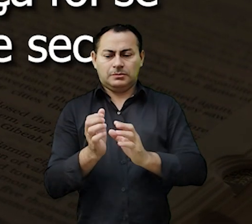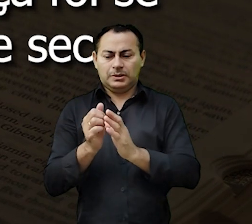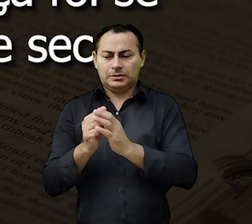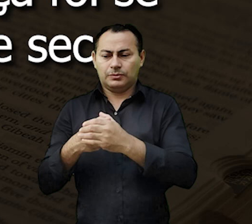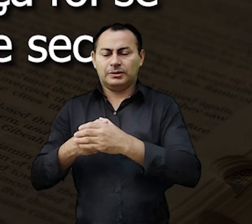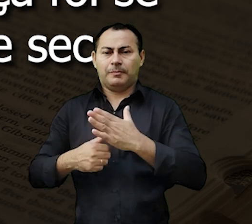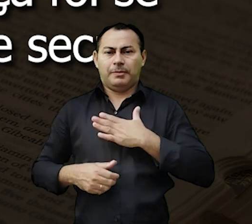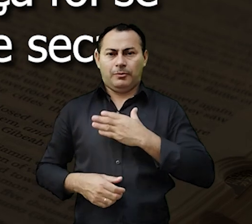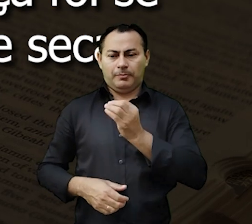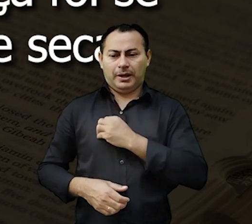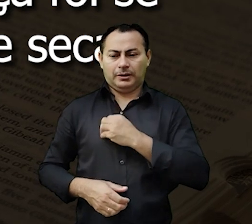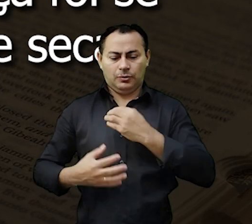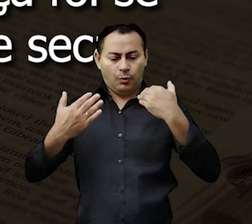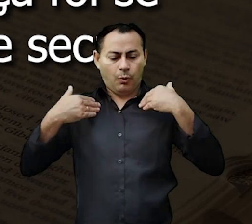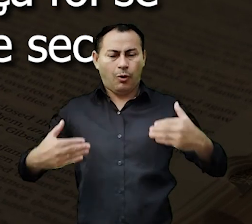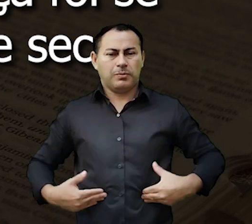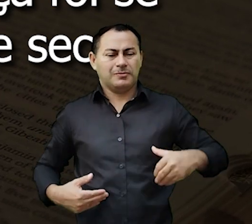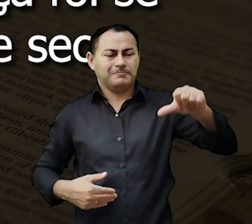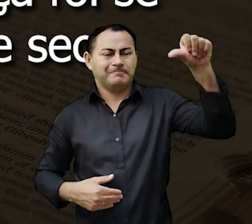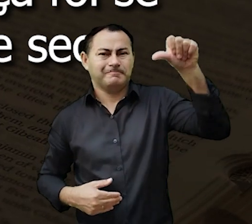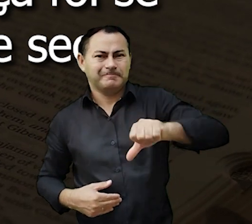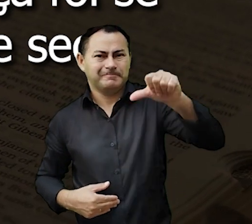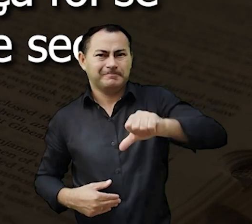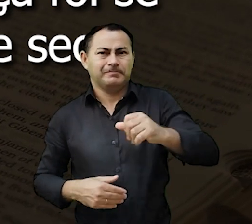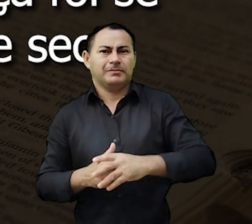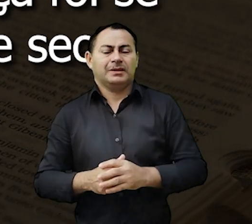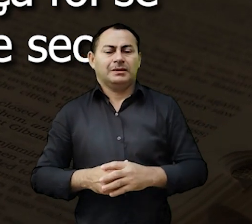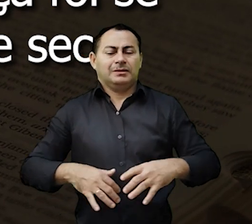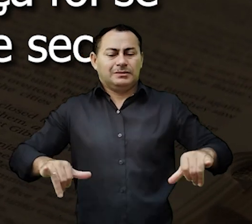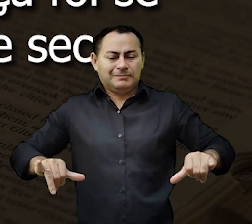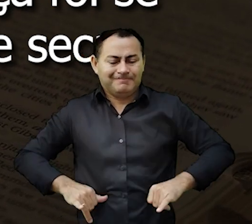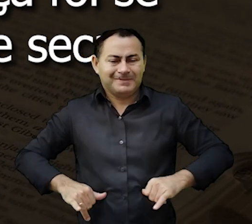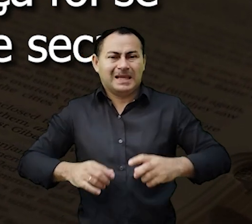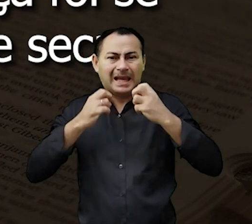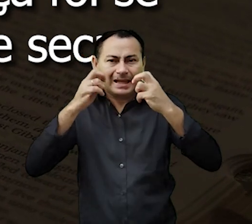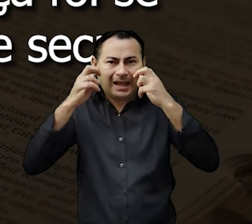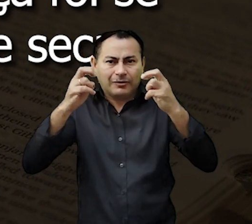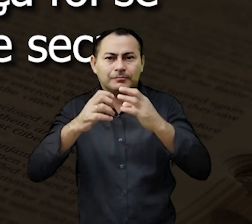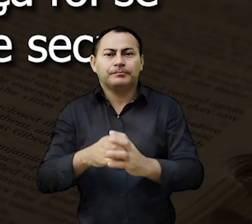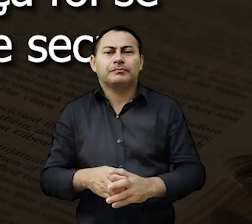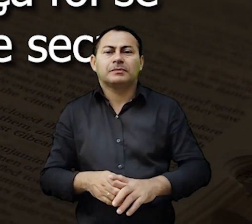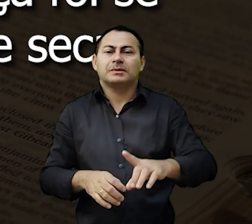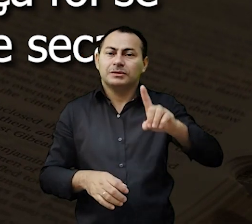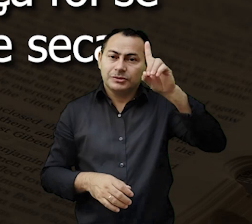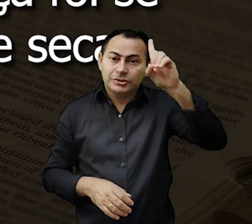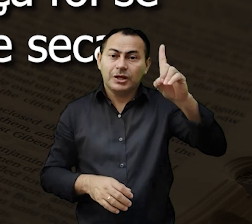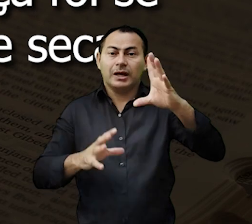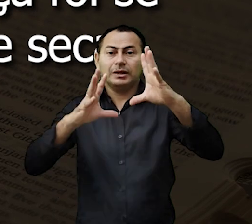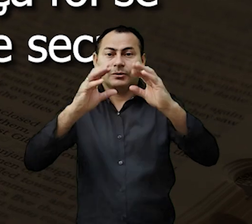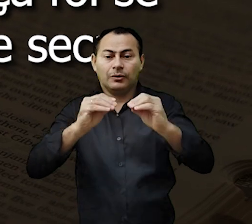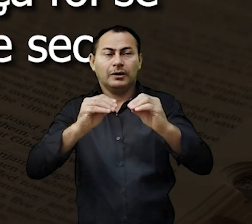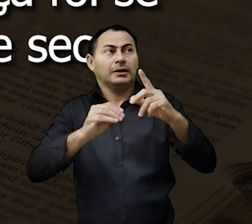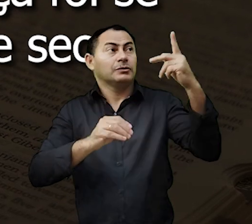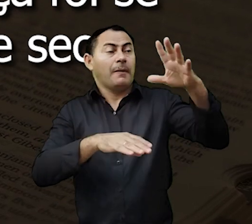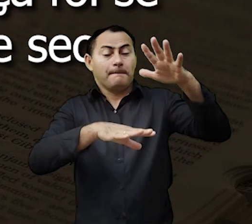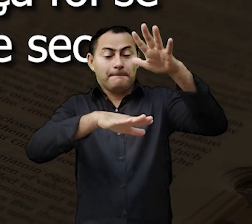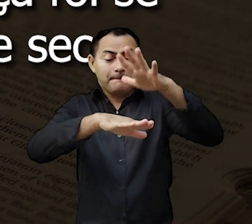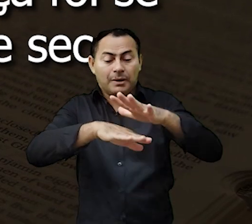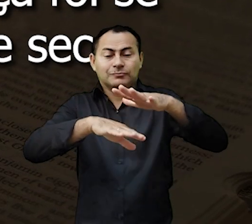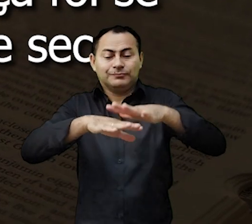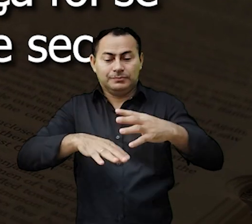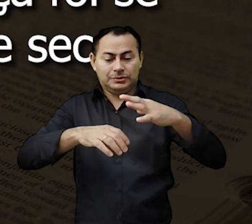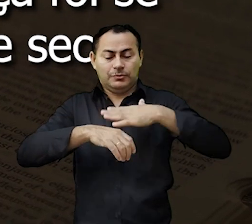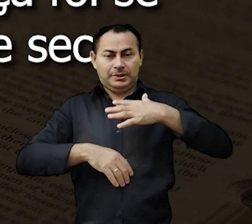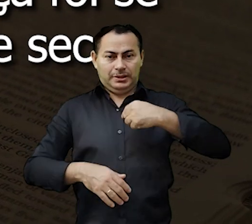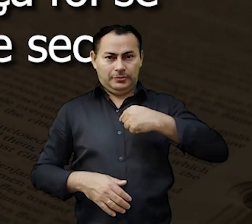os meus pecados, o meu corpo definhava de tanto gemer, pois dia e noite a tua mão pesava